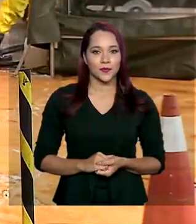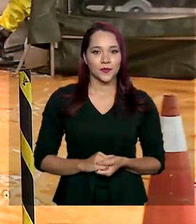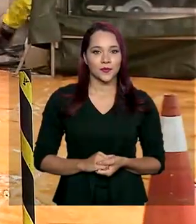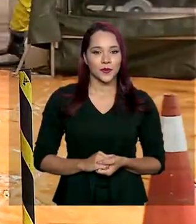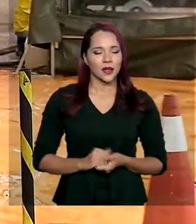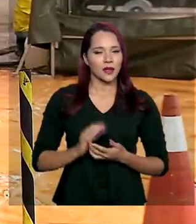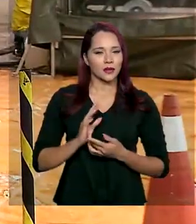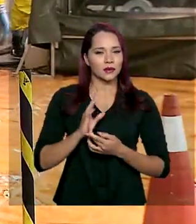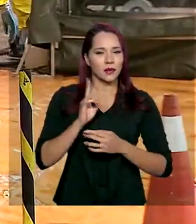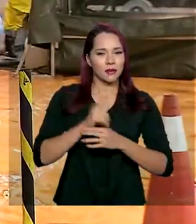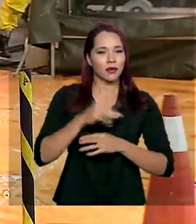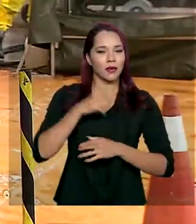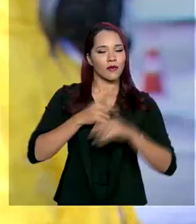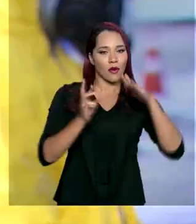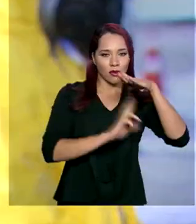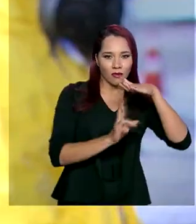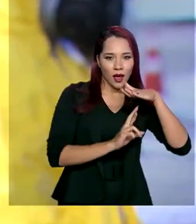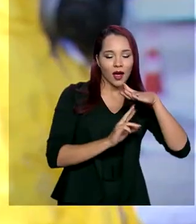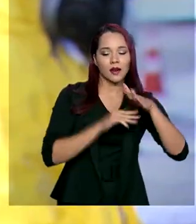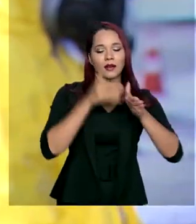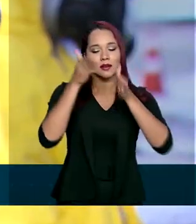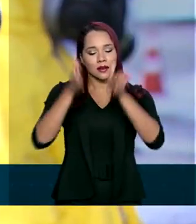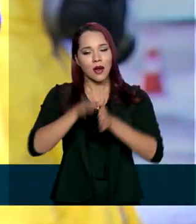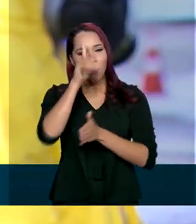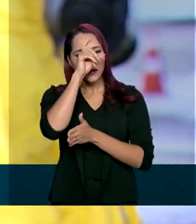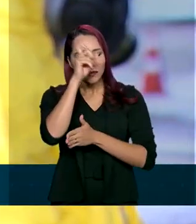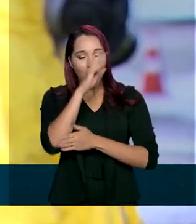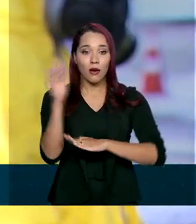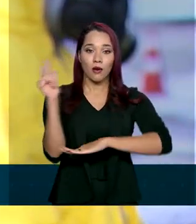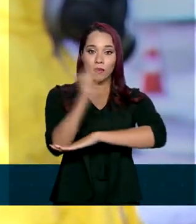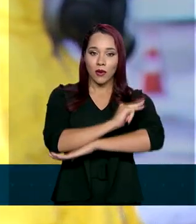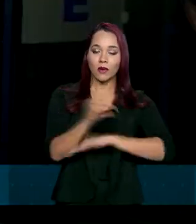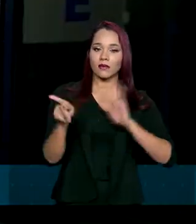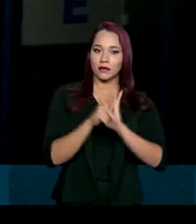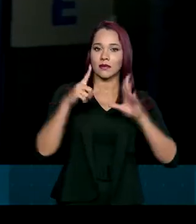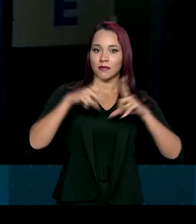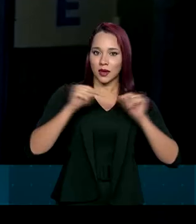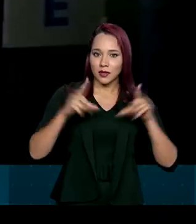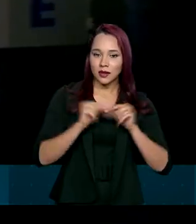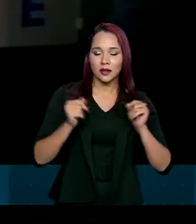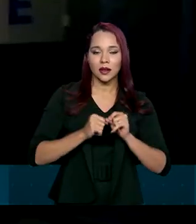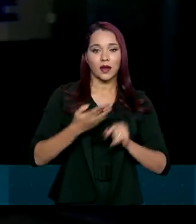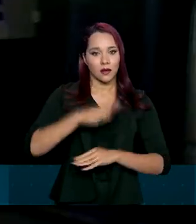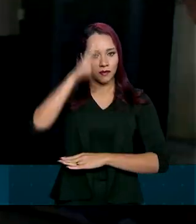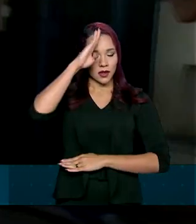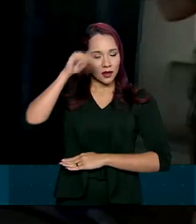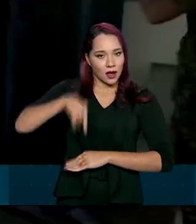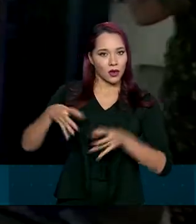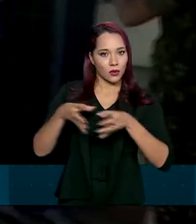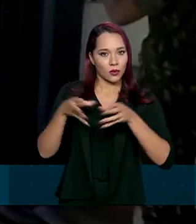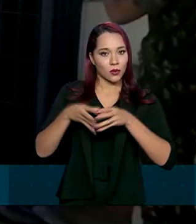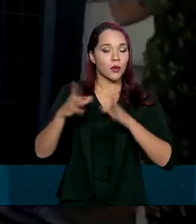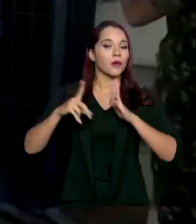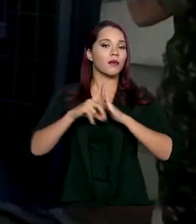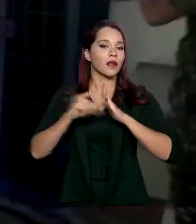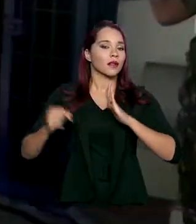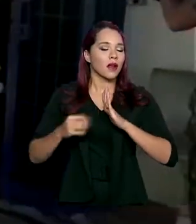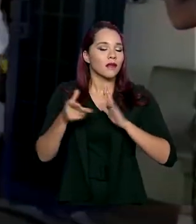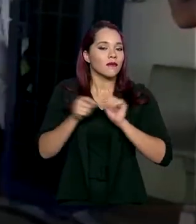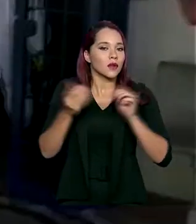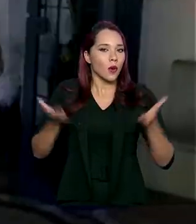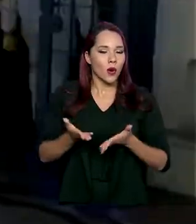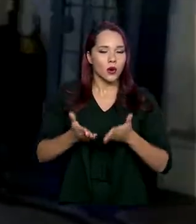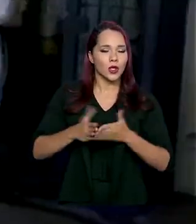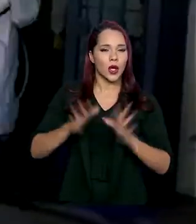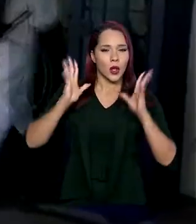Depois de passar pela rodoviária, por hospitais e pelo aeroporto de Brasília, os militares do Comando Conjunto Planalto fizeram hoje a